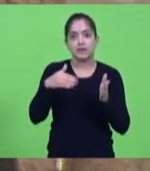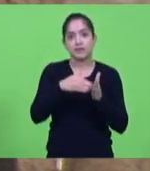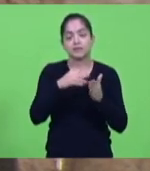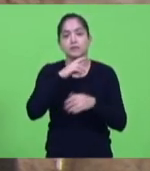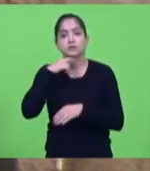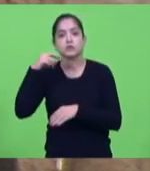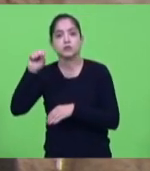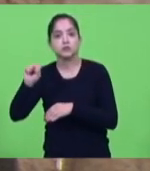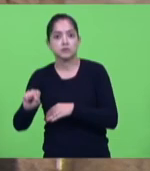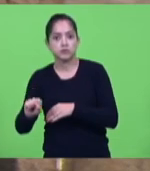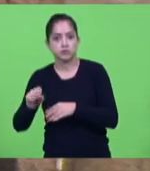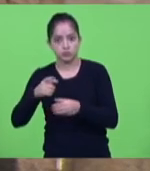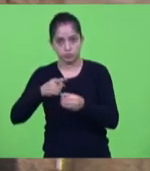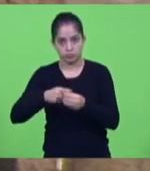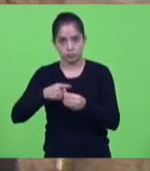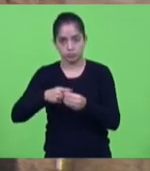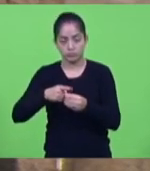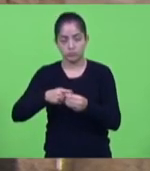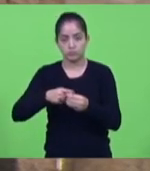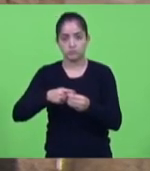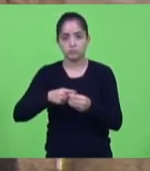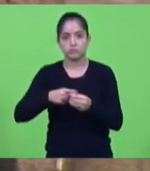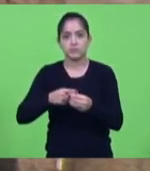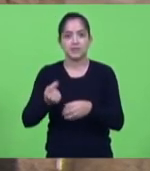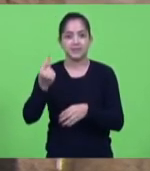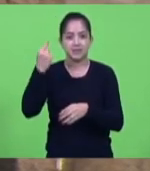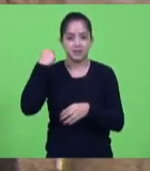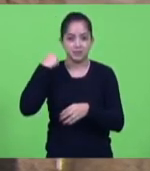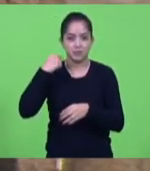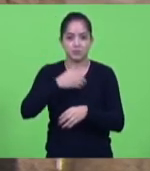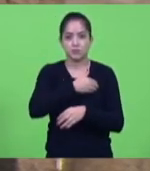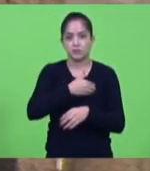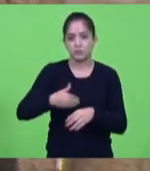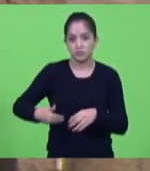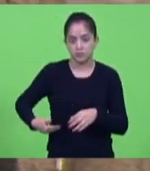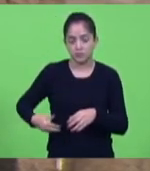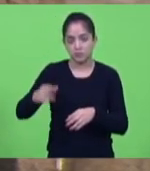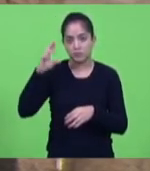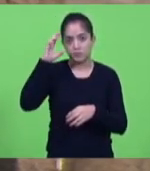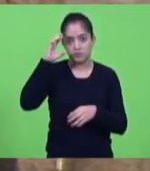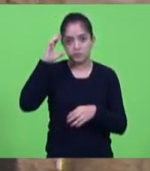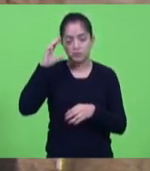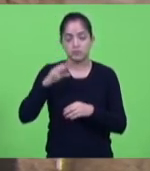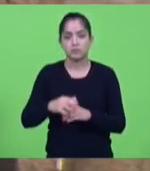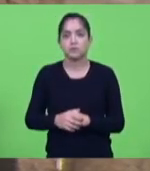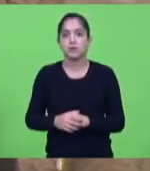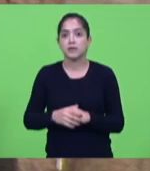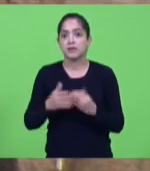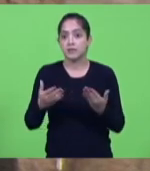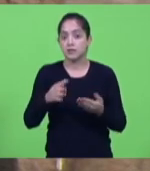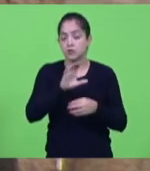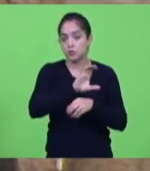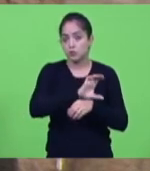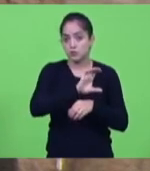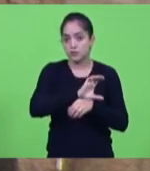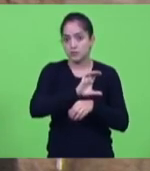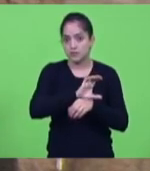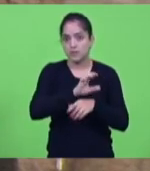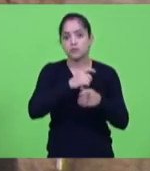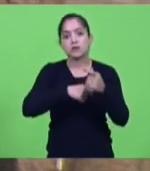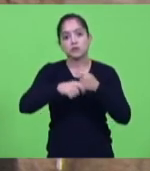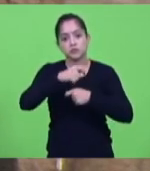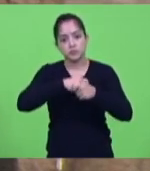Estado, alguns anos atrás, na época do governo de Raimundo Colombo, para que o Estado administrasse